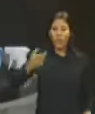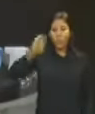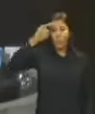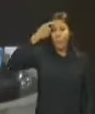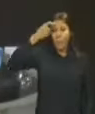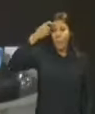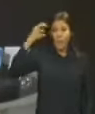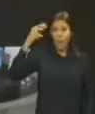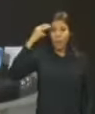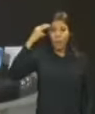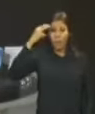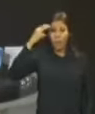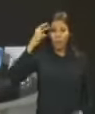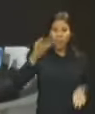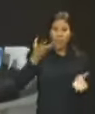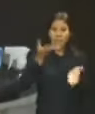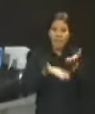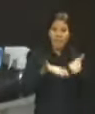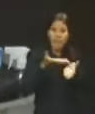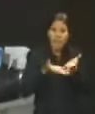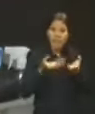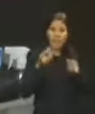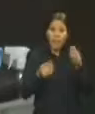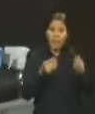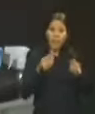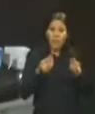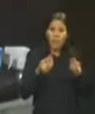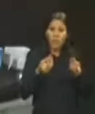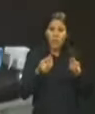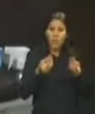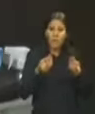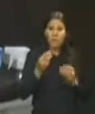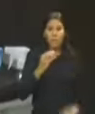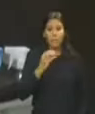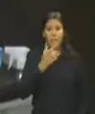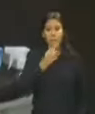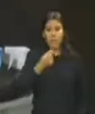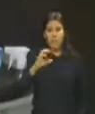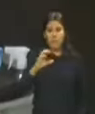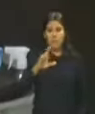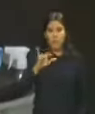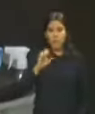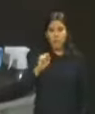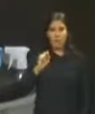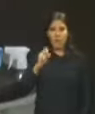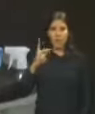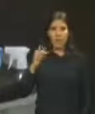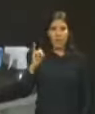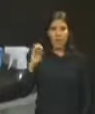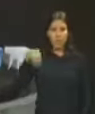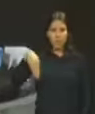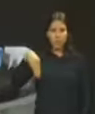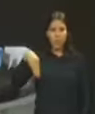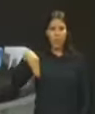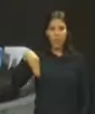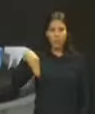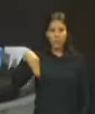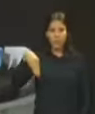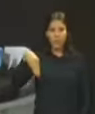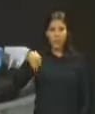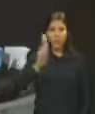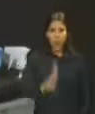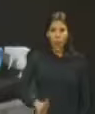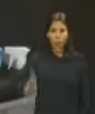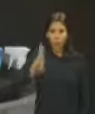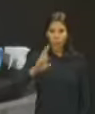sendo tratadas. O seu Crispim, que é uma liderança importante da luta antimanicomial, um usuário do serviço